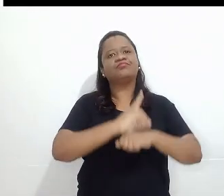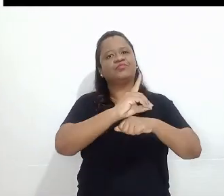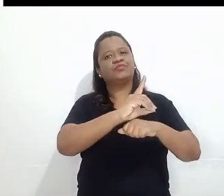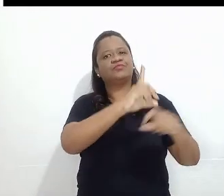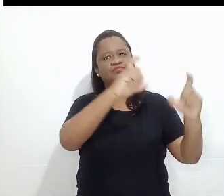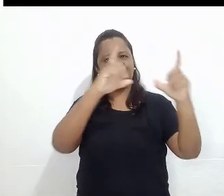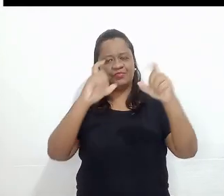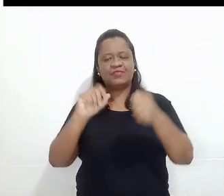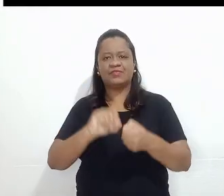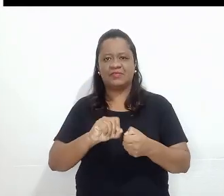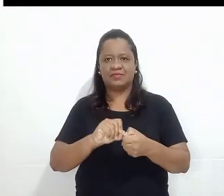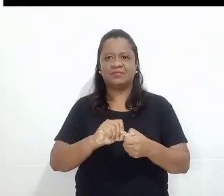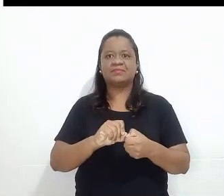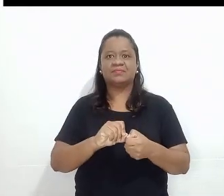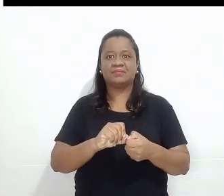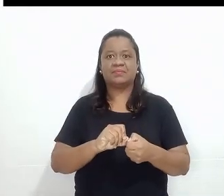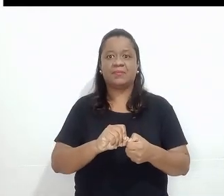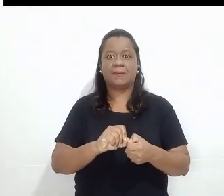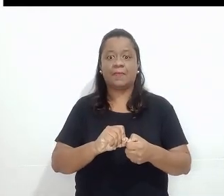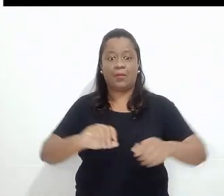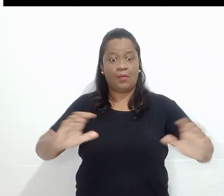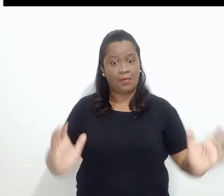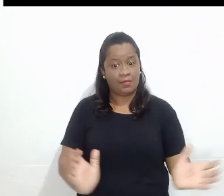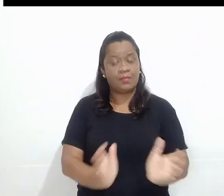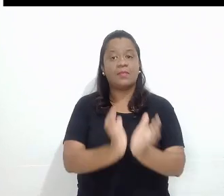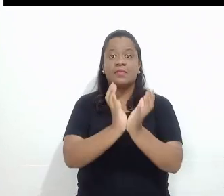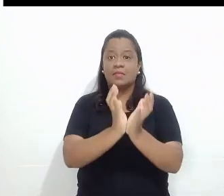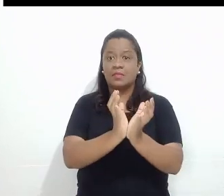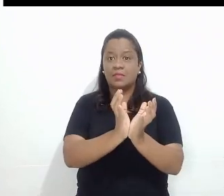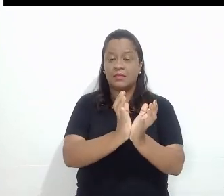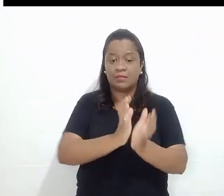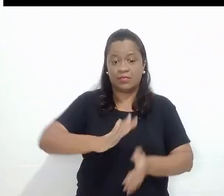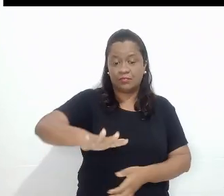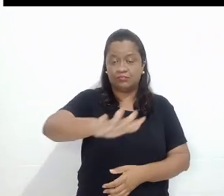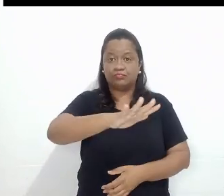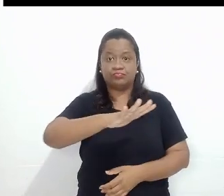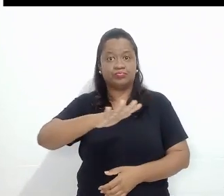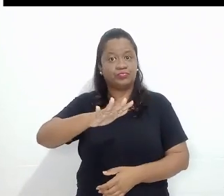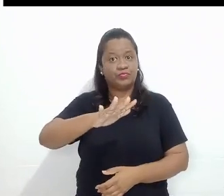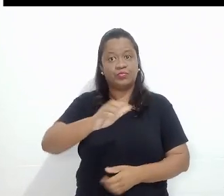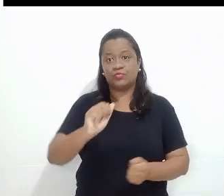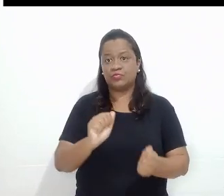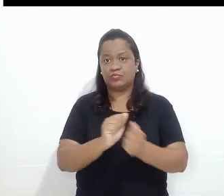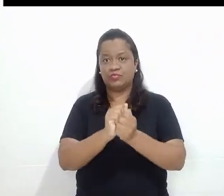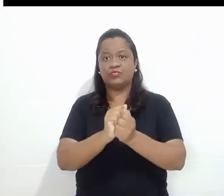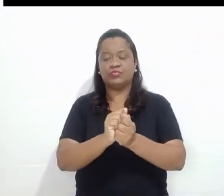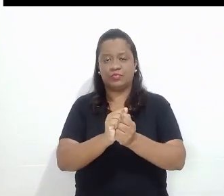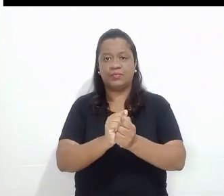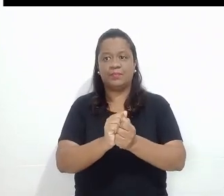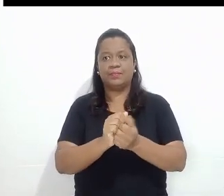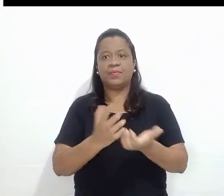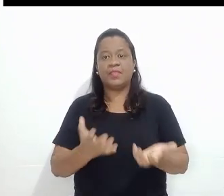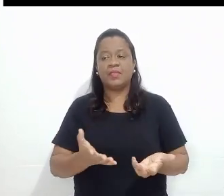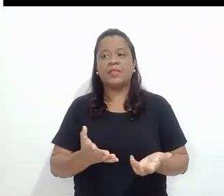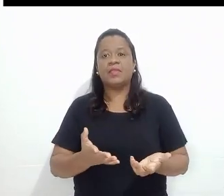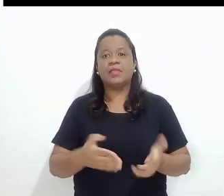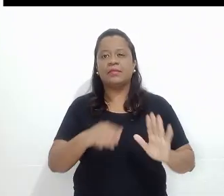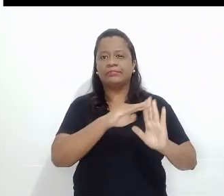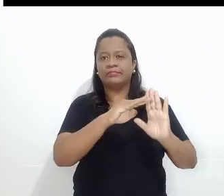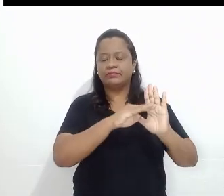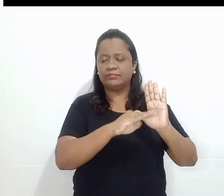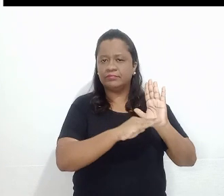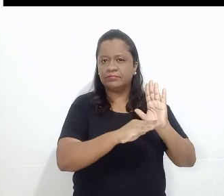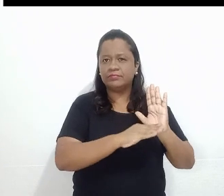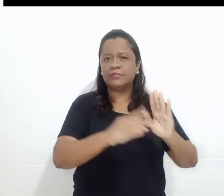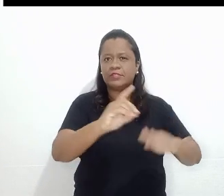Então, vamos ver. Toda essa equipe com ele, né? O diretor, a gente tem aí o diretor de fotografia, operador